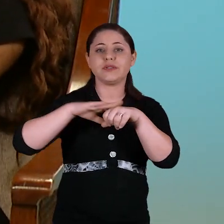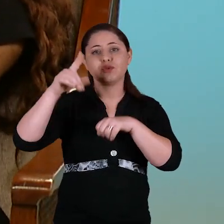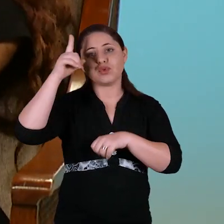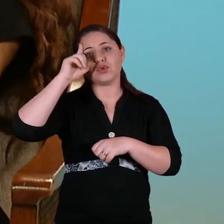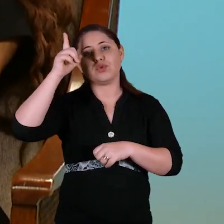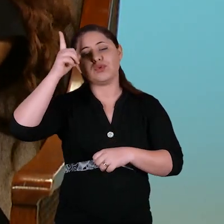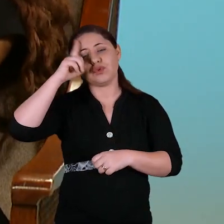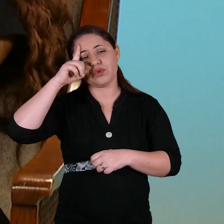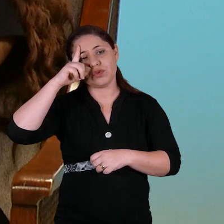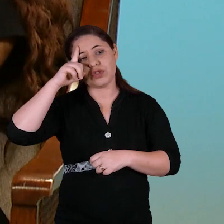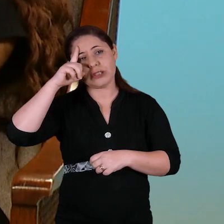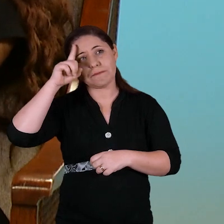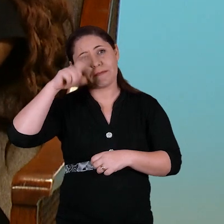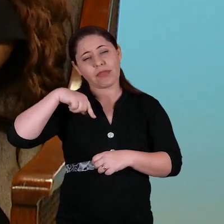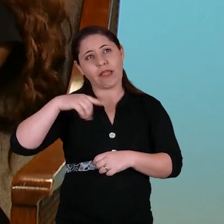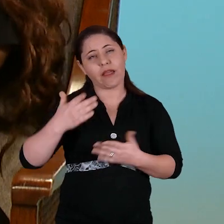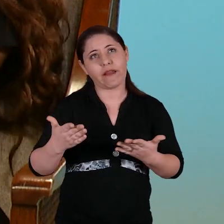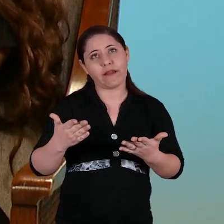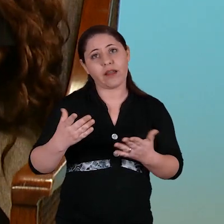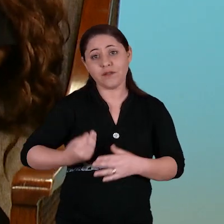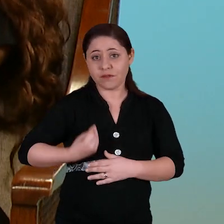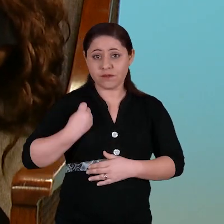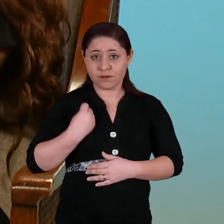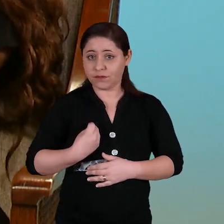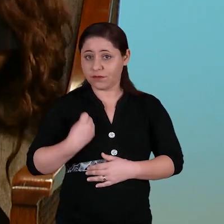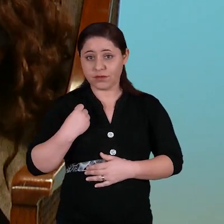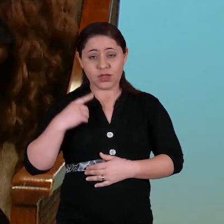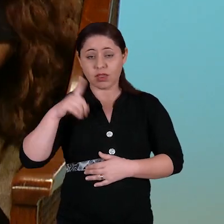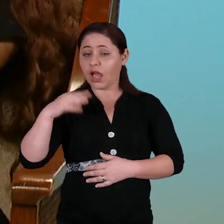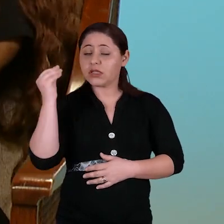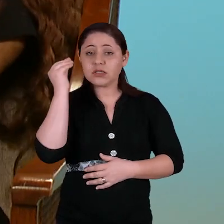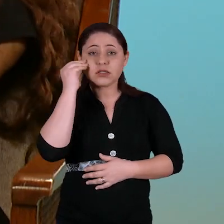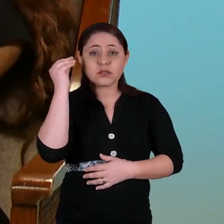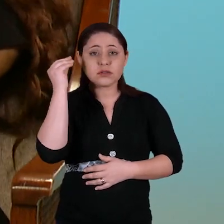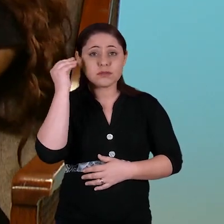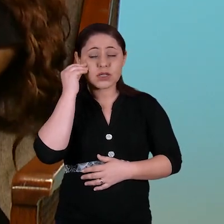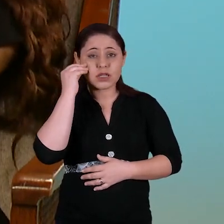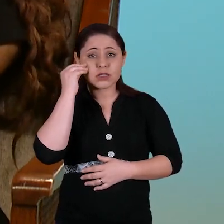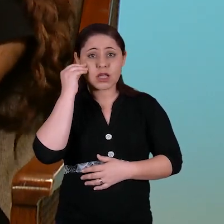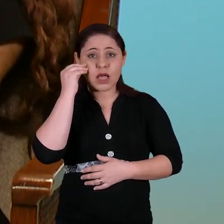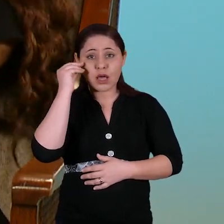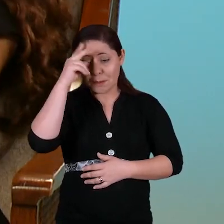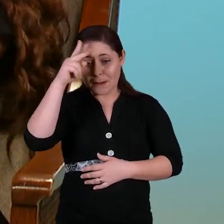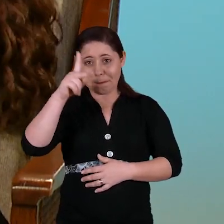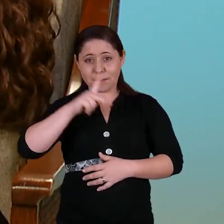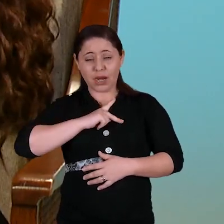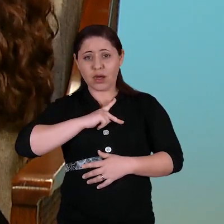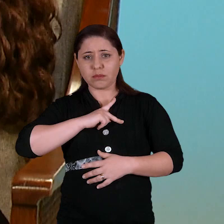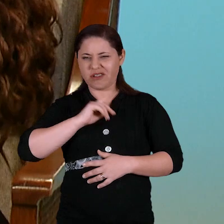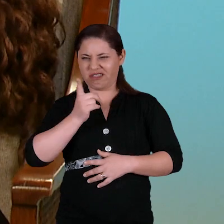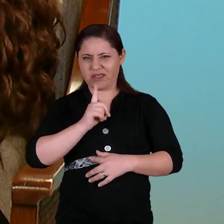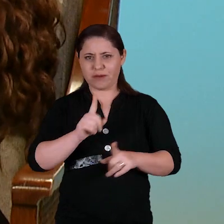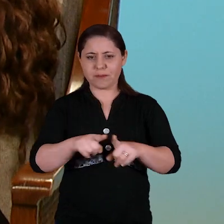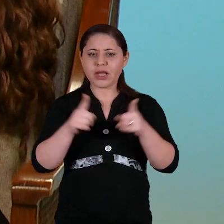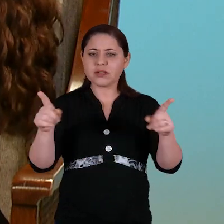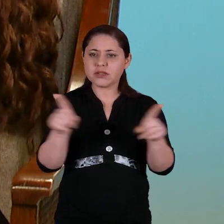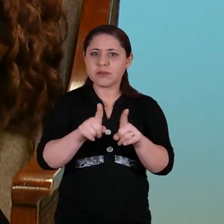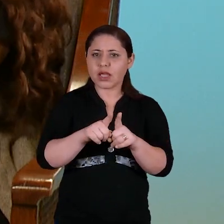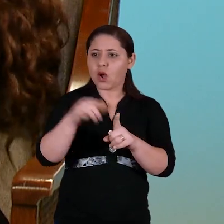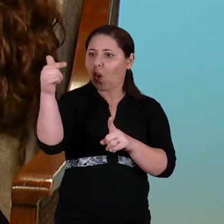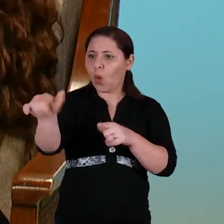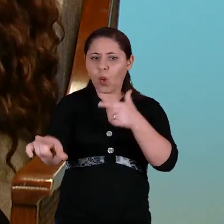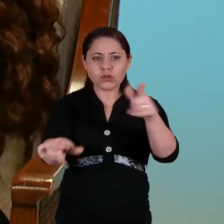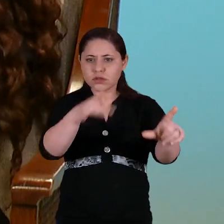e a nossa vida acaba sendo uma experiência não para nós mesmos, mas para as outras pessoas, né? De